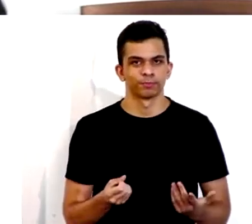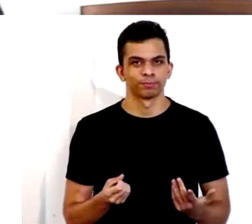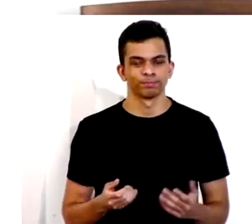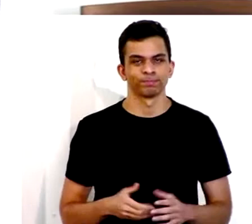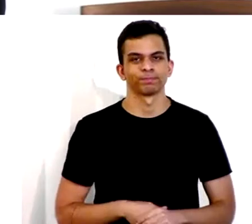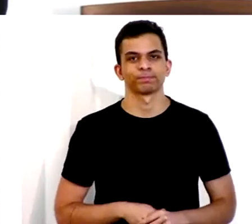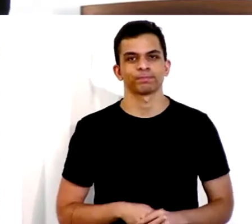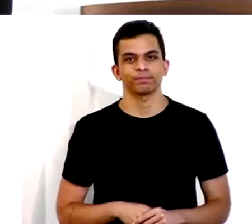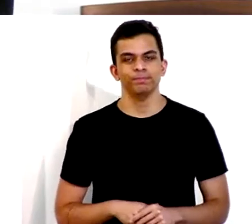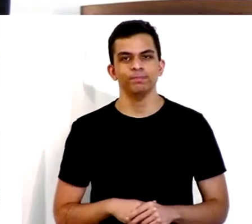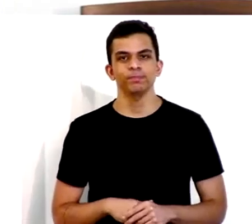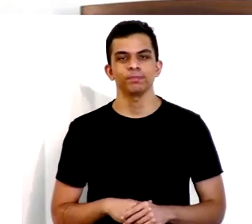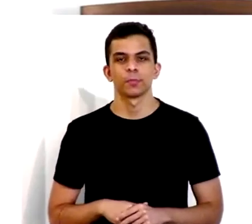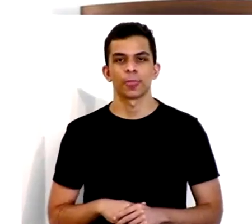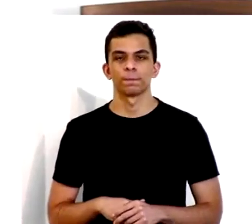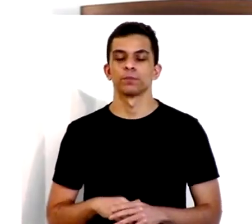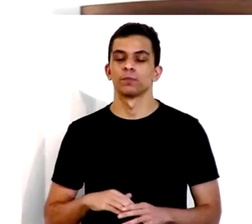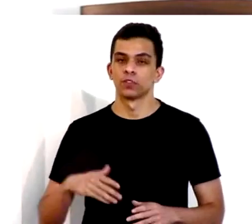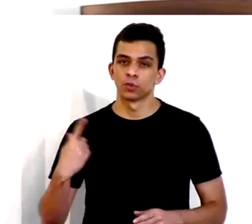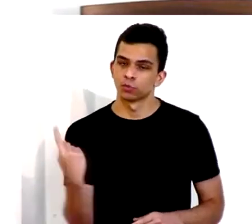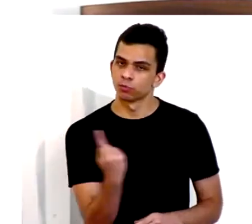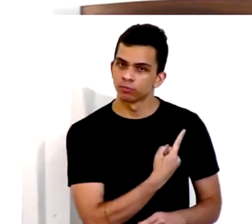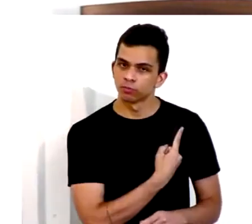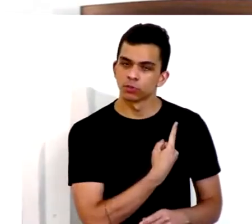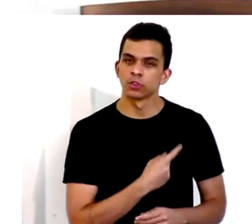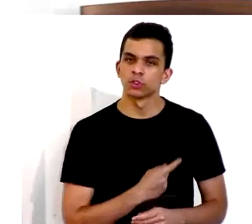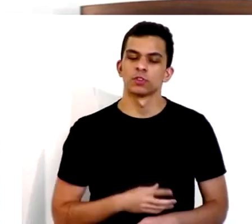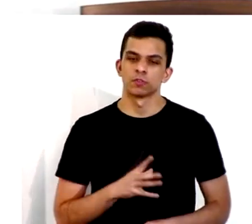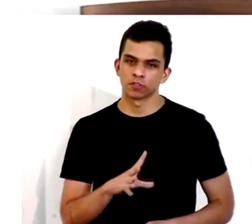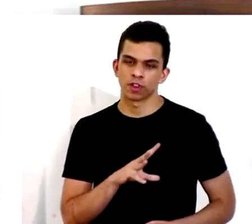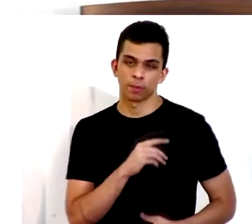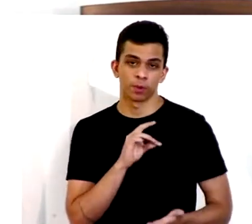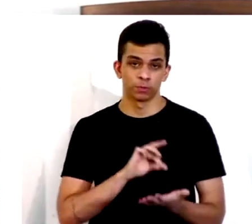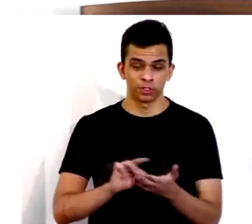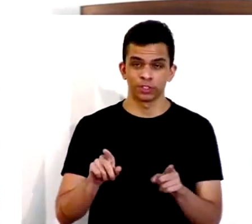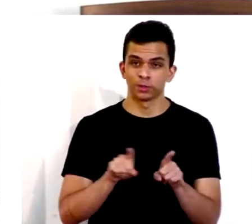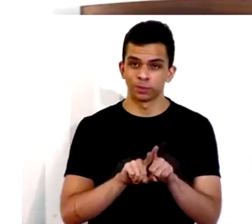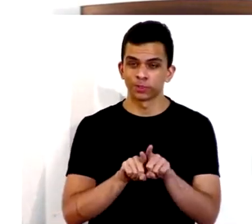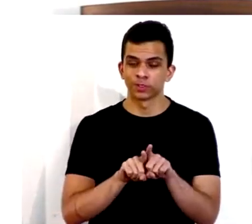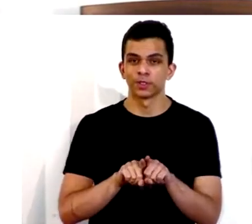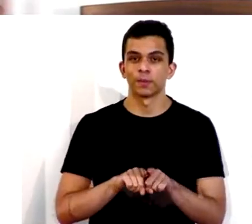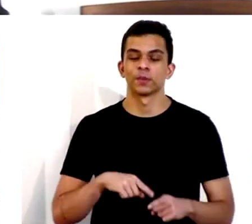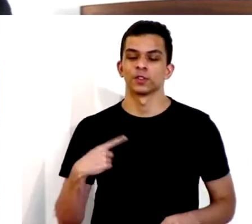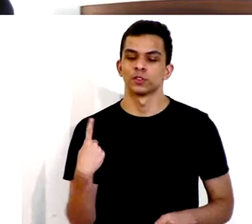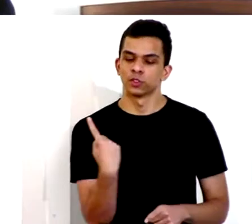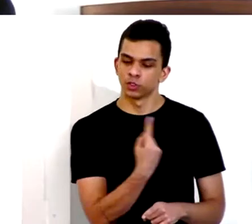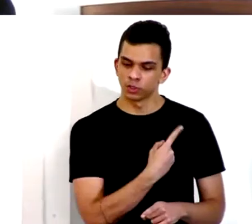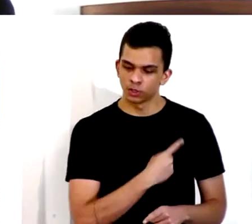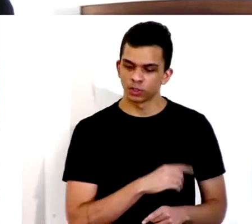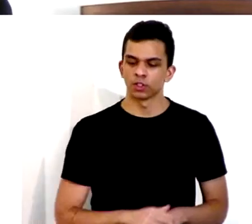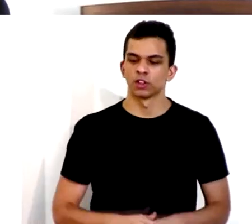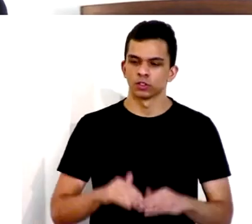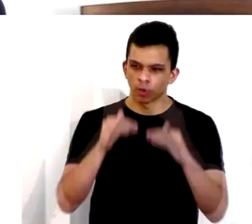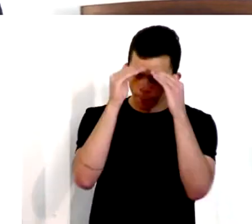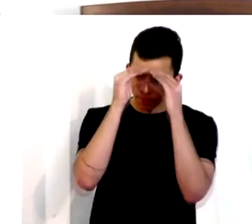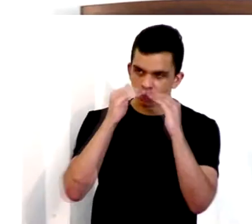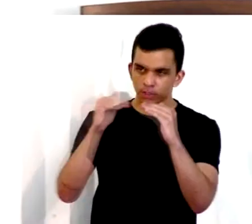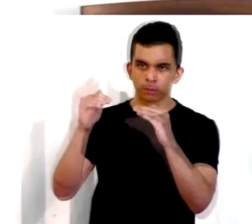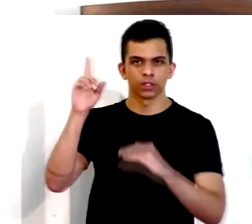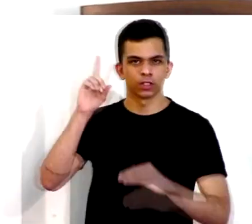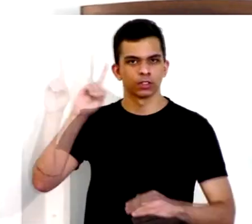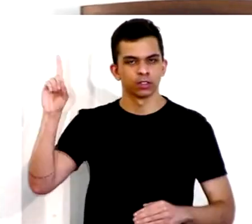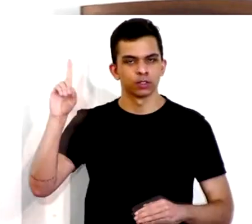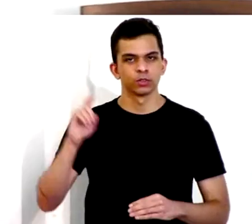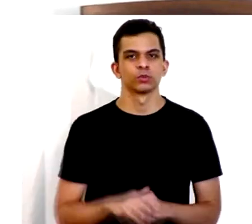nós, então, fazemos desse modo, amando inclusive os nossos inimigos e orando por eles, nós estamos seguindo o modelo que Deus quer que nós